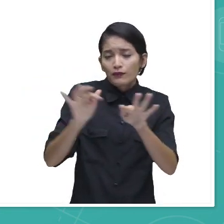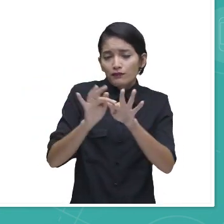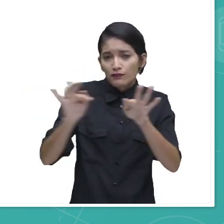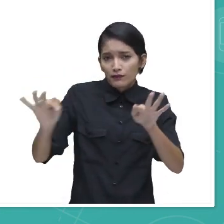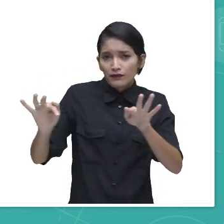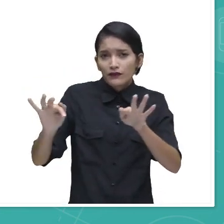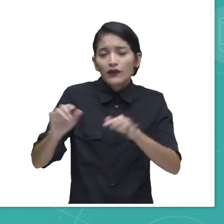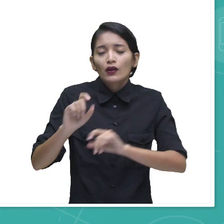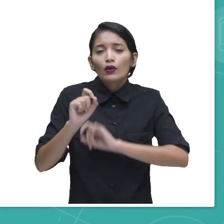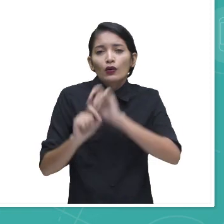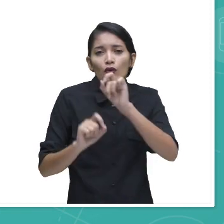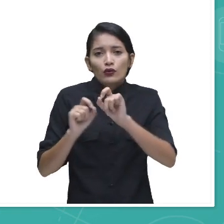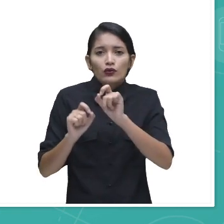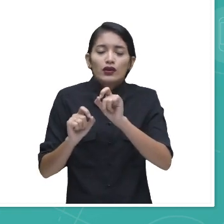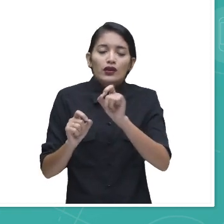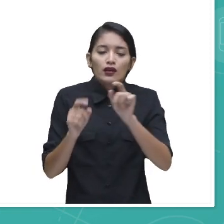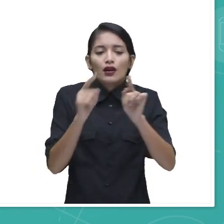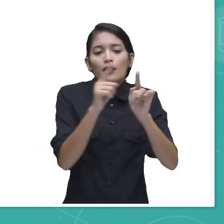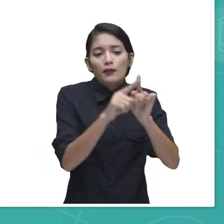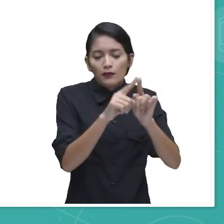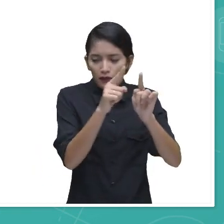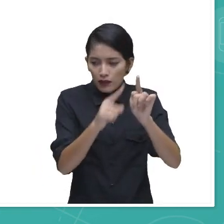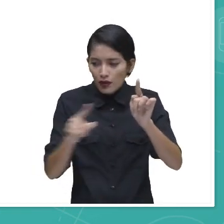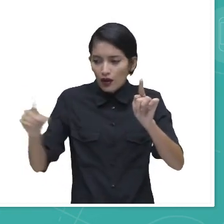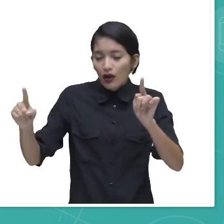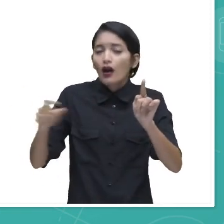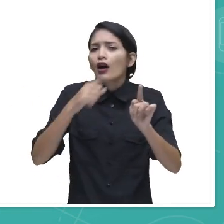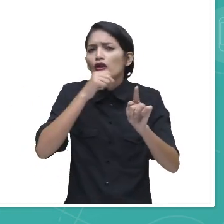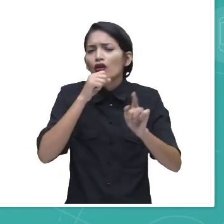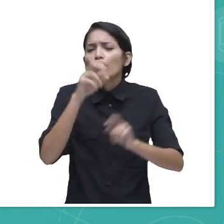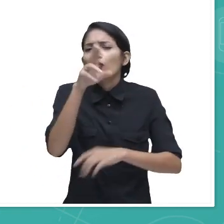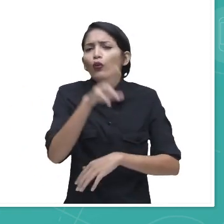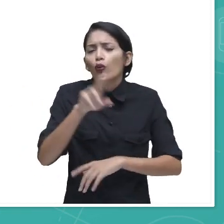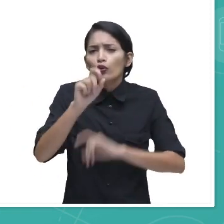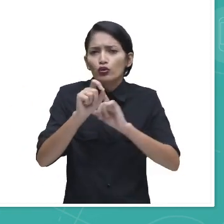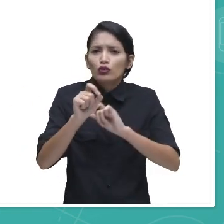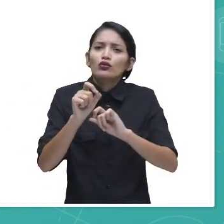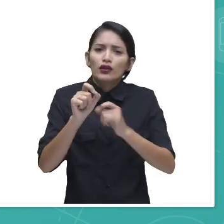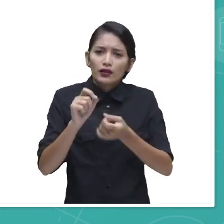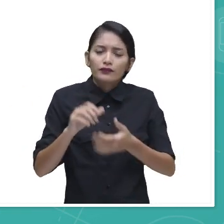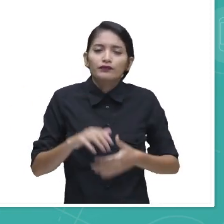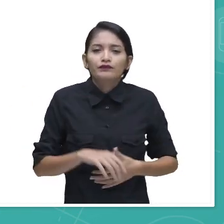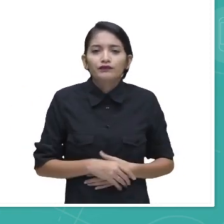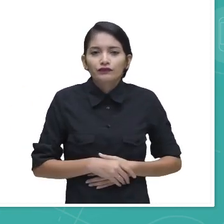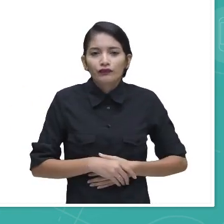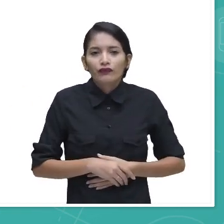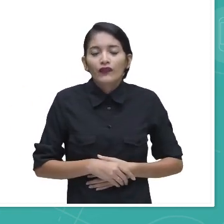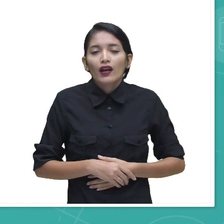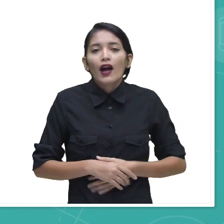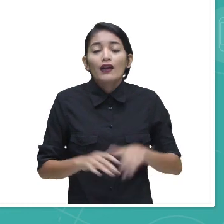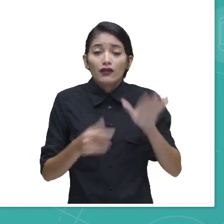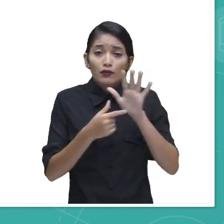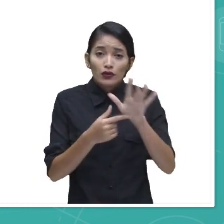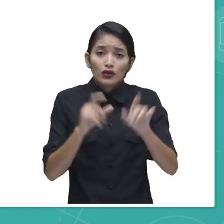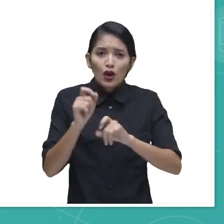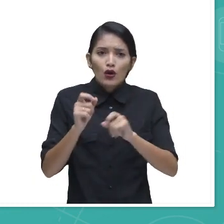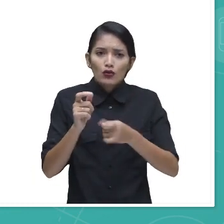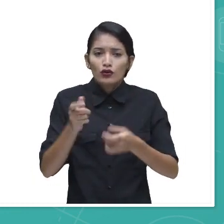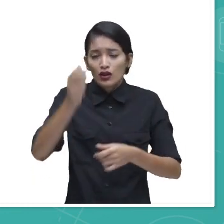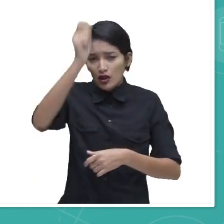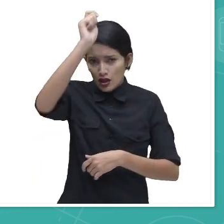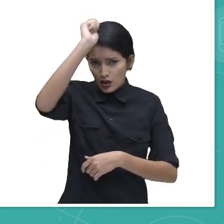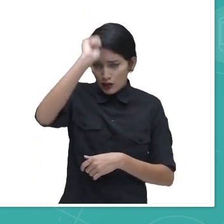No trecho, né? Vovó Maricota se veste assim. Aí ele vai descrever, ó, chapéu